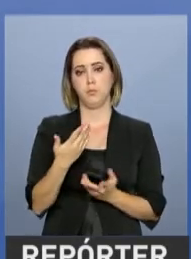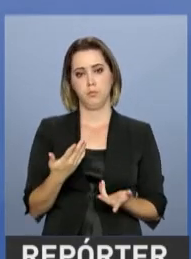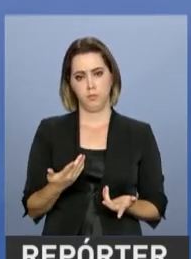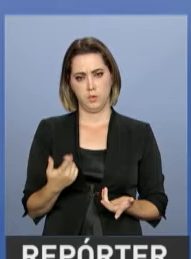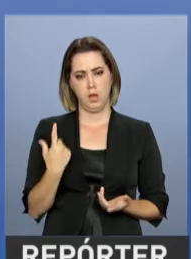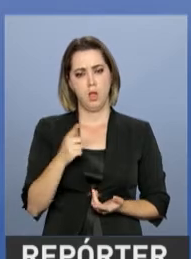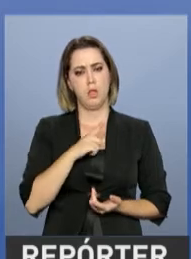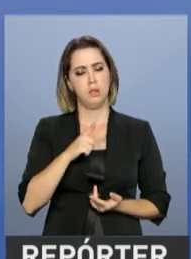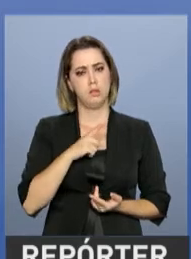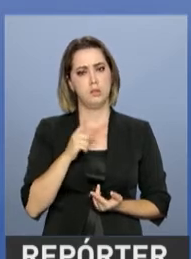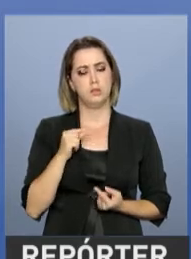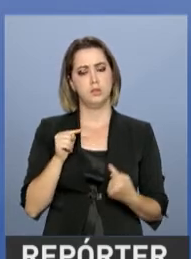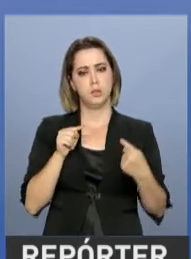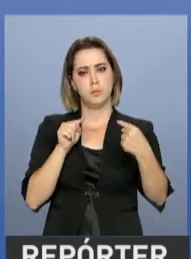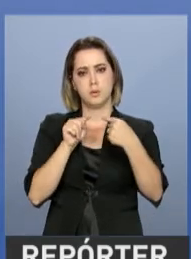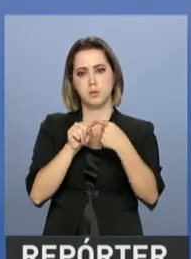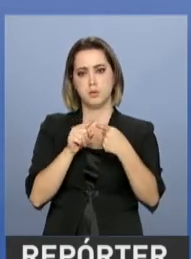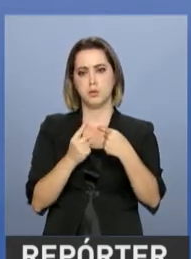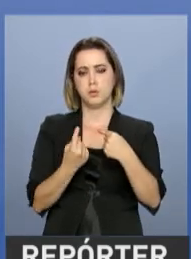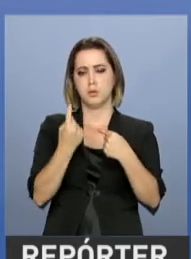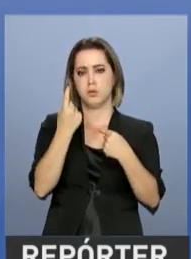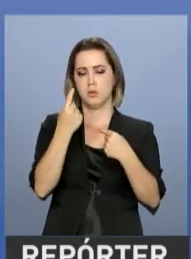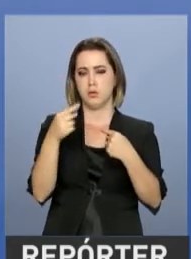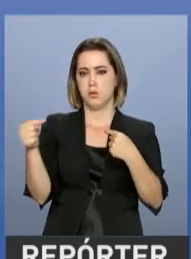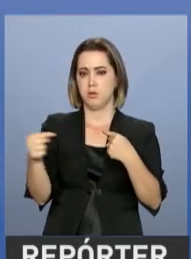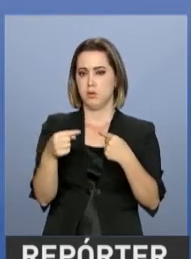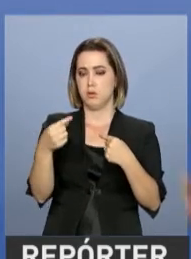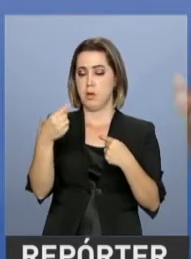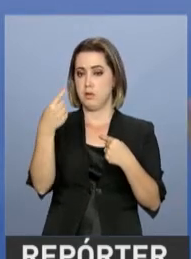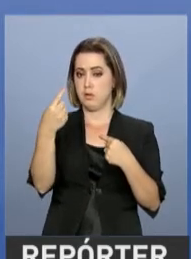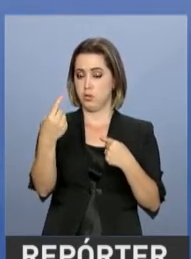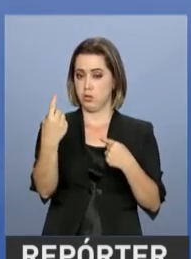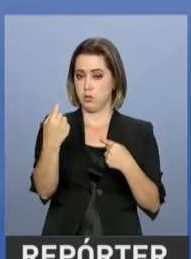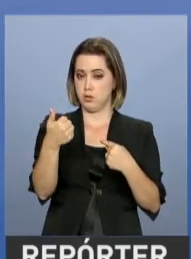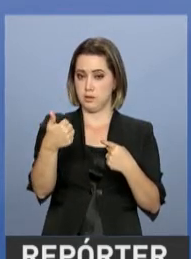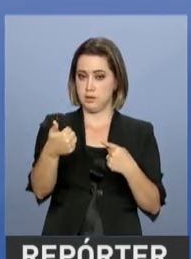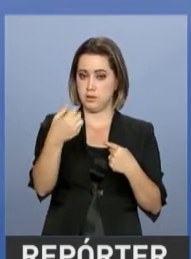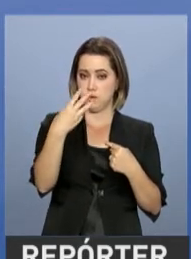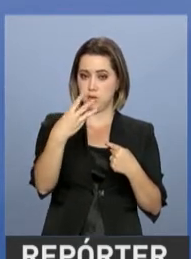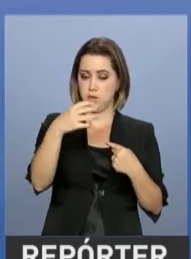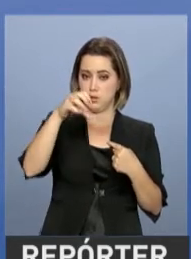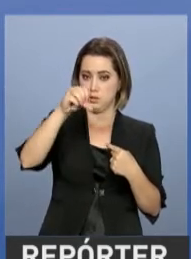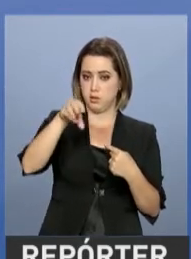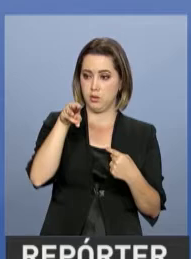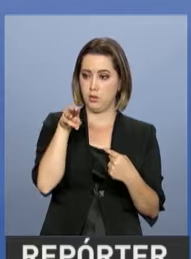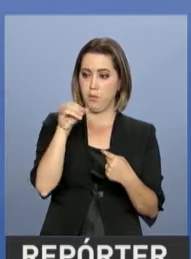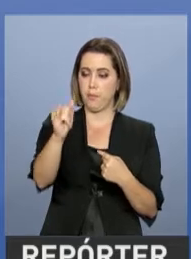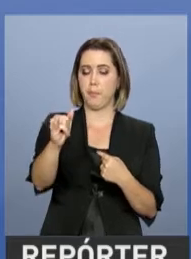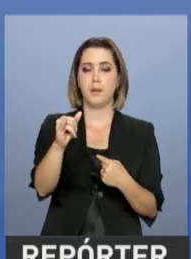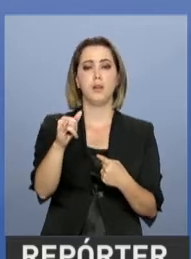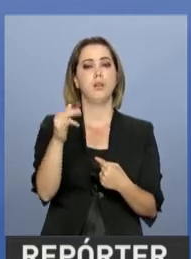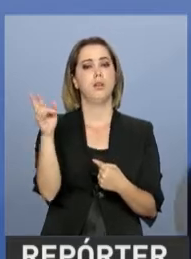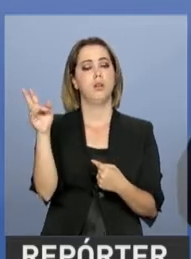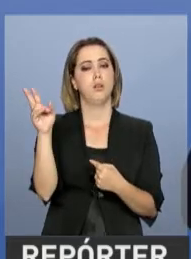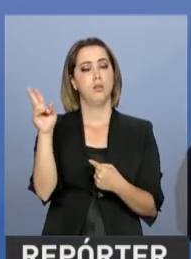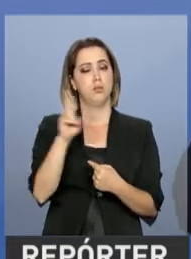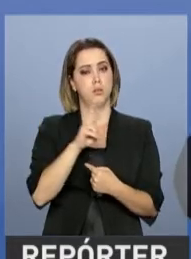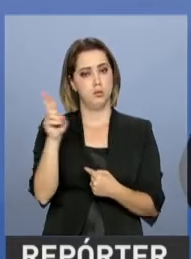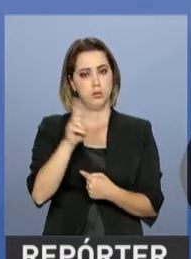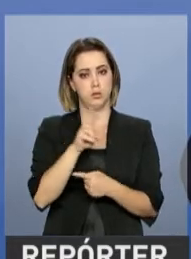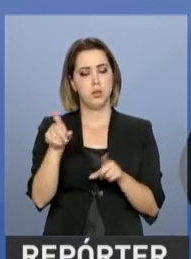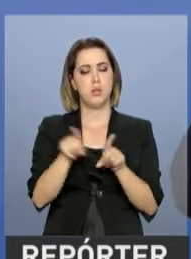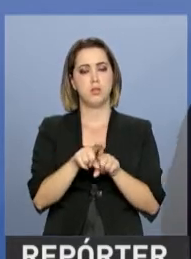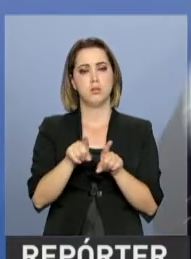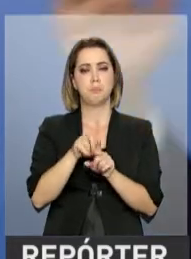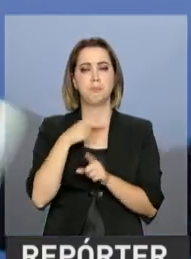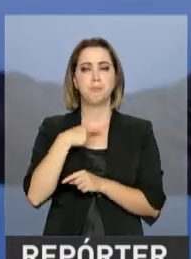nossa meta de primário de um défice de 39 bilhões alberto elevado caindo de 180 para termos uma